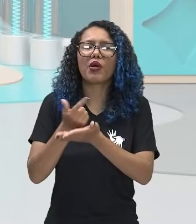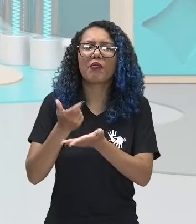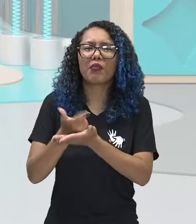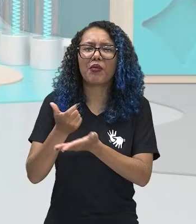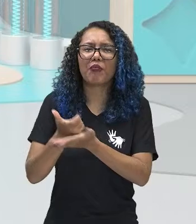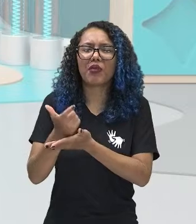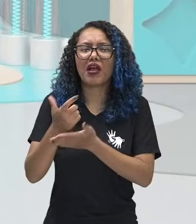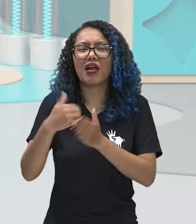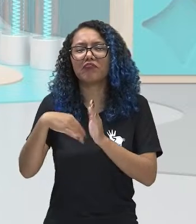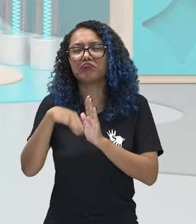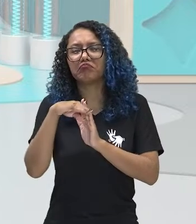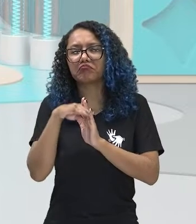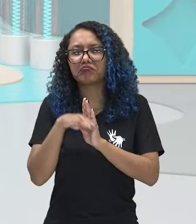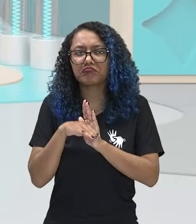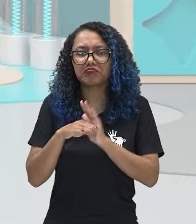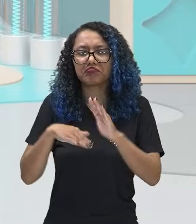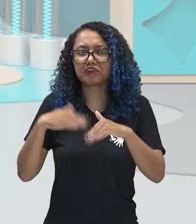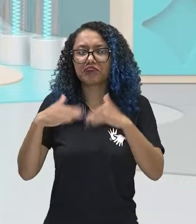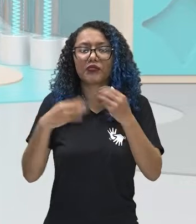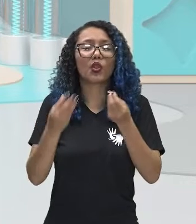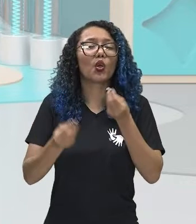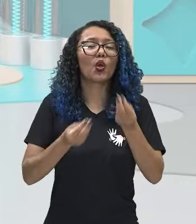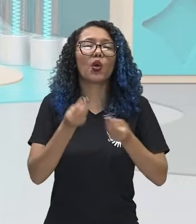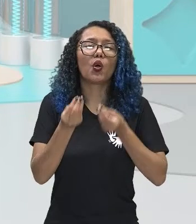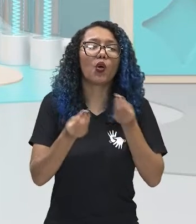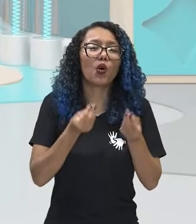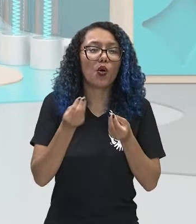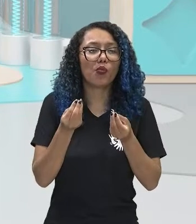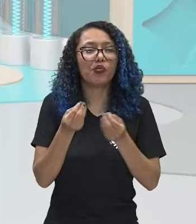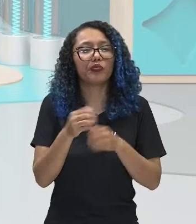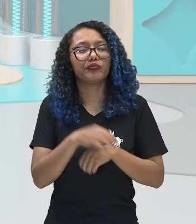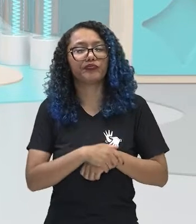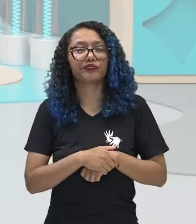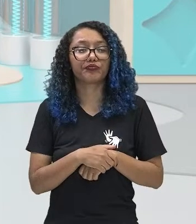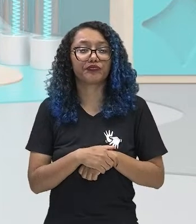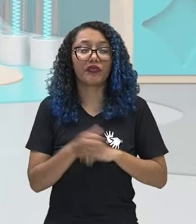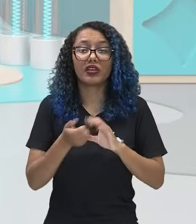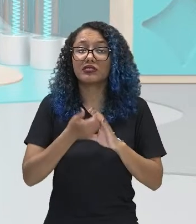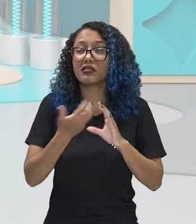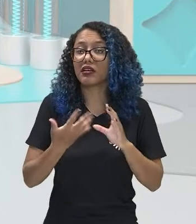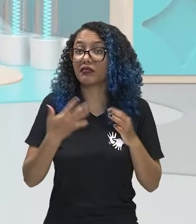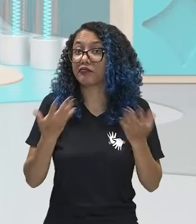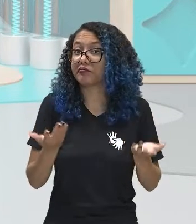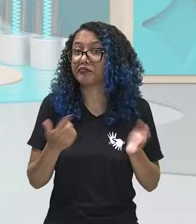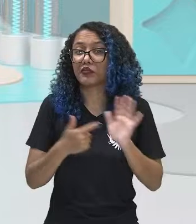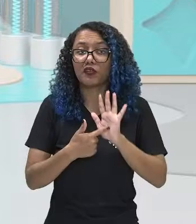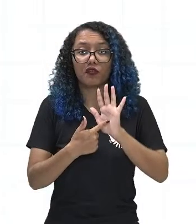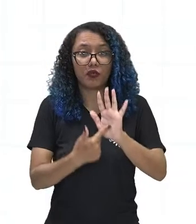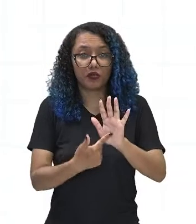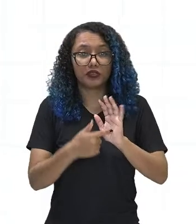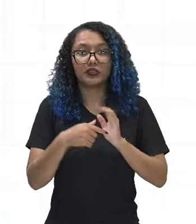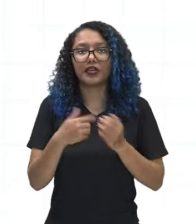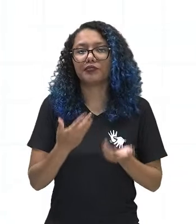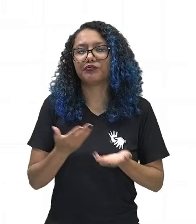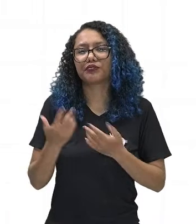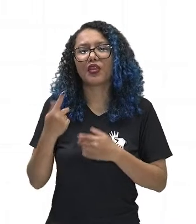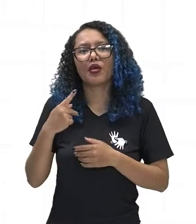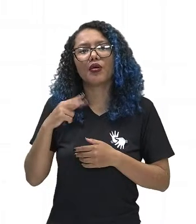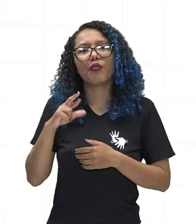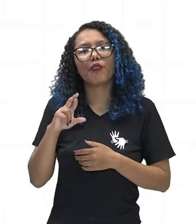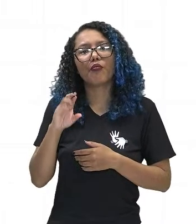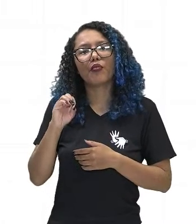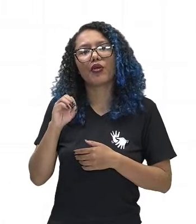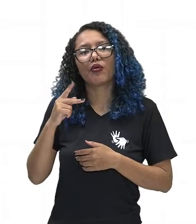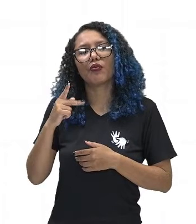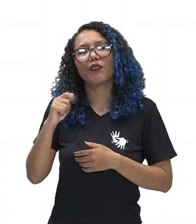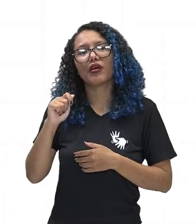vamos conhecer os mecanismos, né, que estão envolvidos nesse aspecto. Vamos conhecer a propaganda. O que é a propaganda?